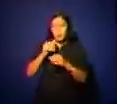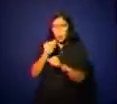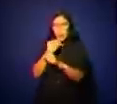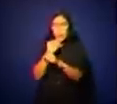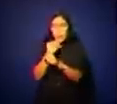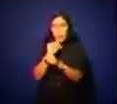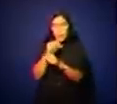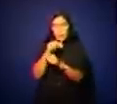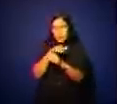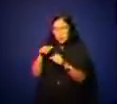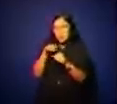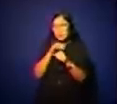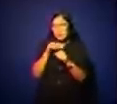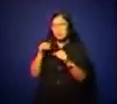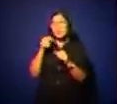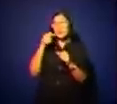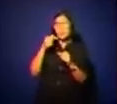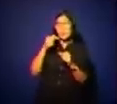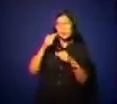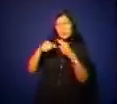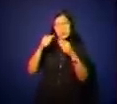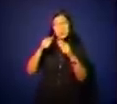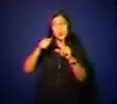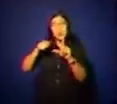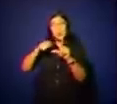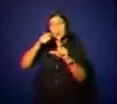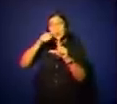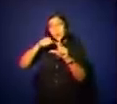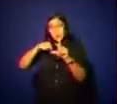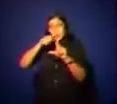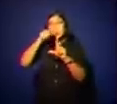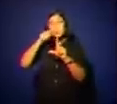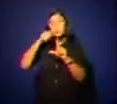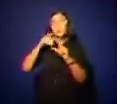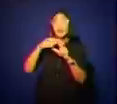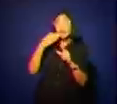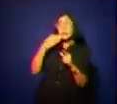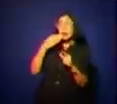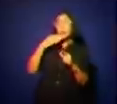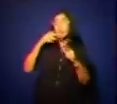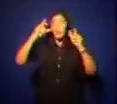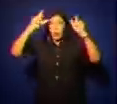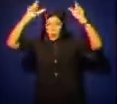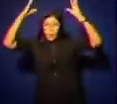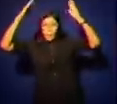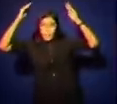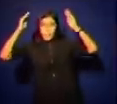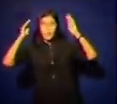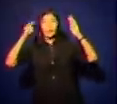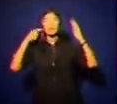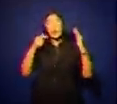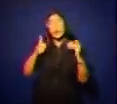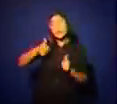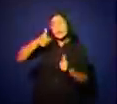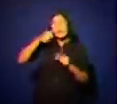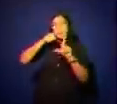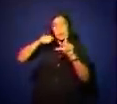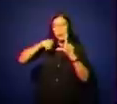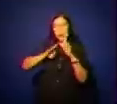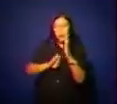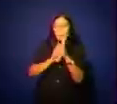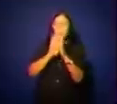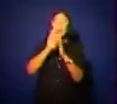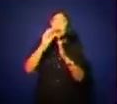alguns casos principalmente o núcleo voltou a subir um pouco então o México surpreendeu recentemente subindo juros 50 quando era esperado 25